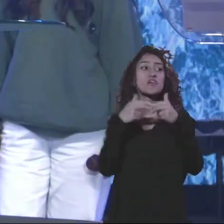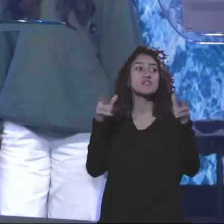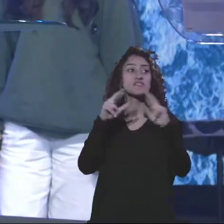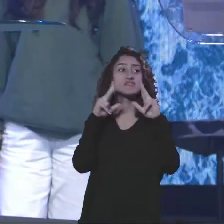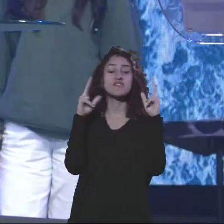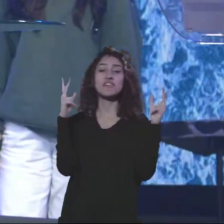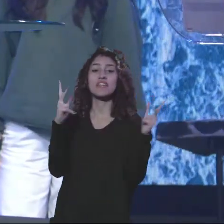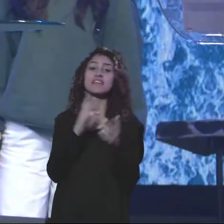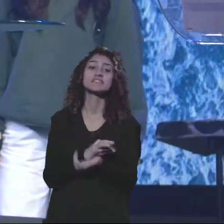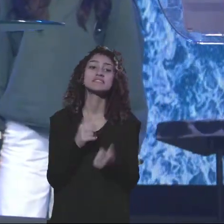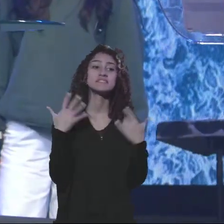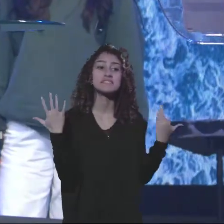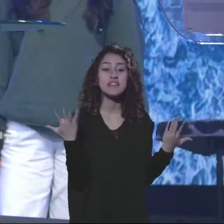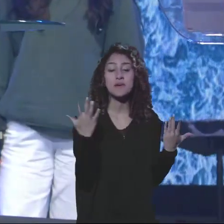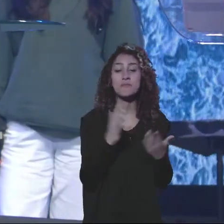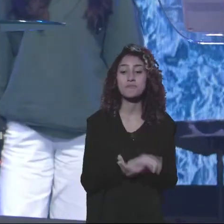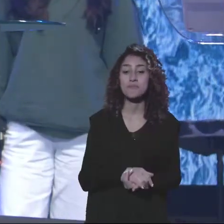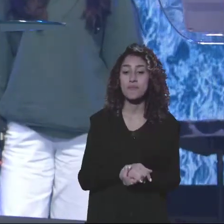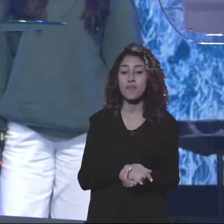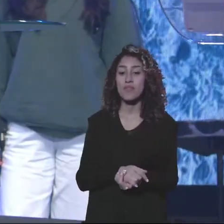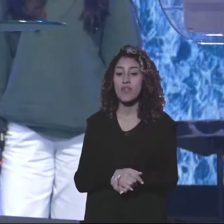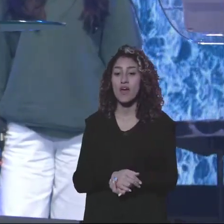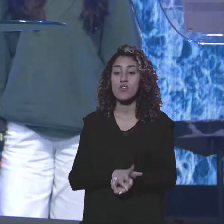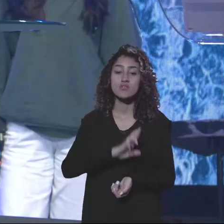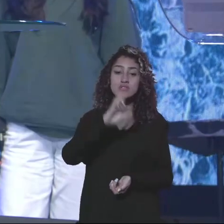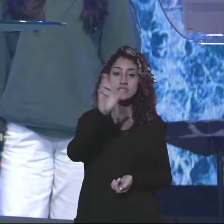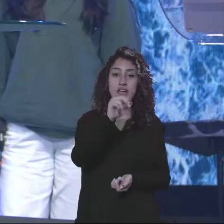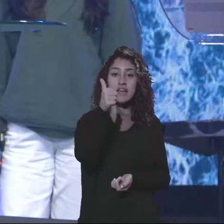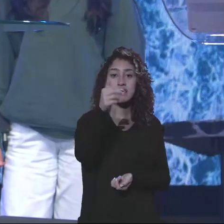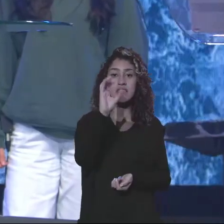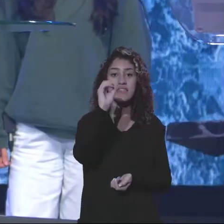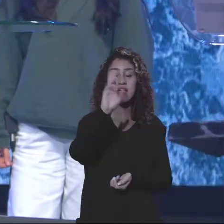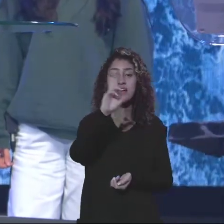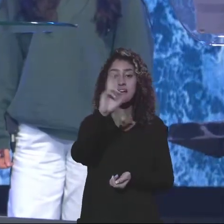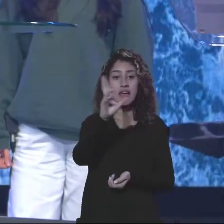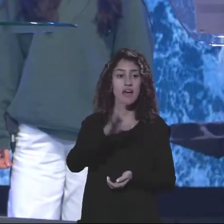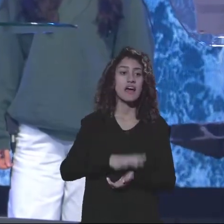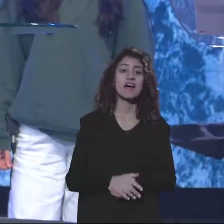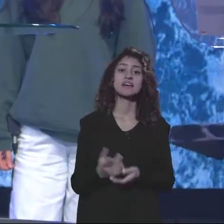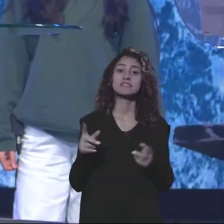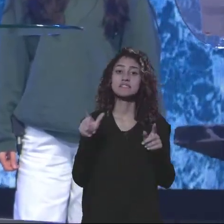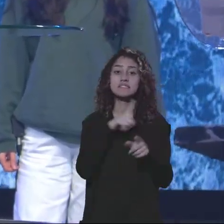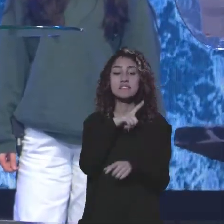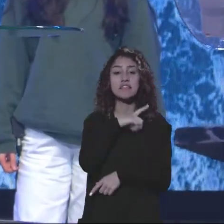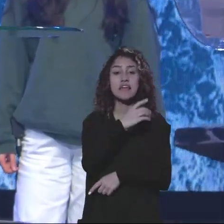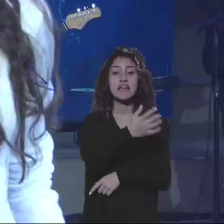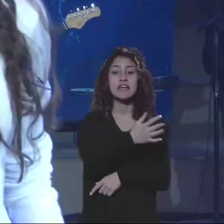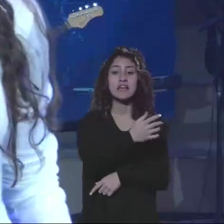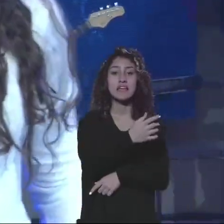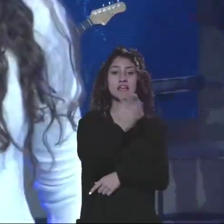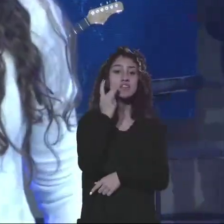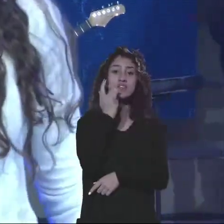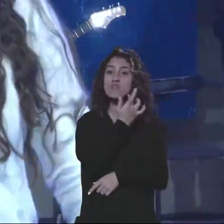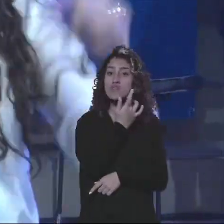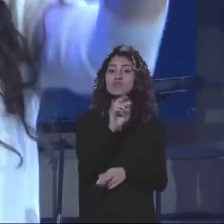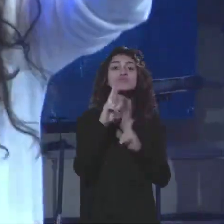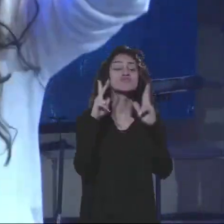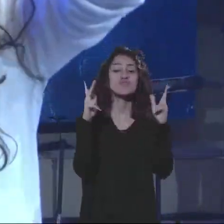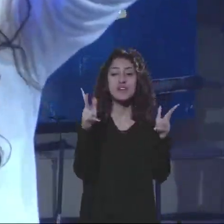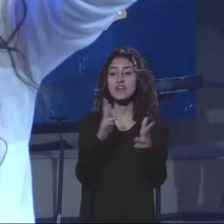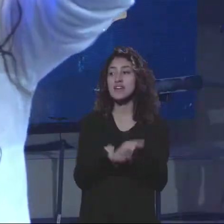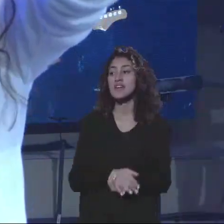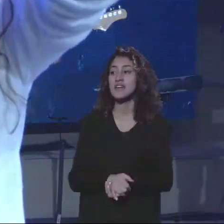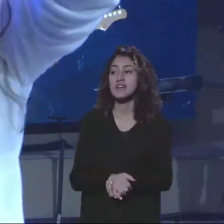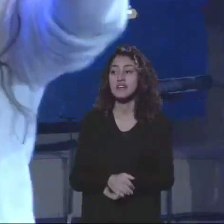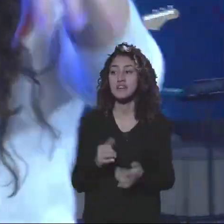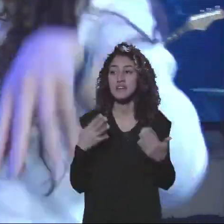o hambúrguer, R$10 o hot dog, tem brigadeiro. Chega rápido pra não ficar sem, tá bom? Só toca a